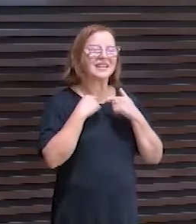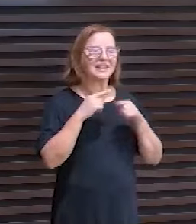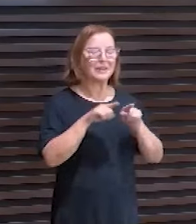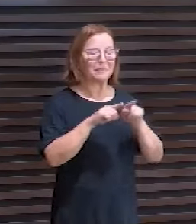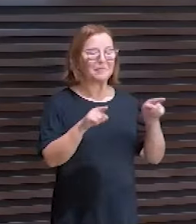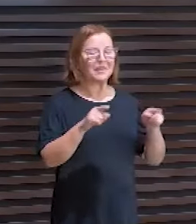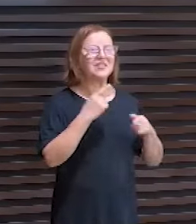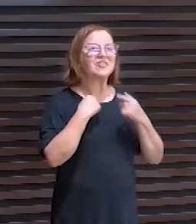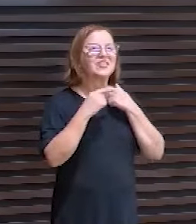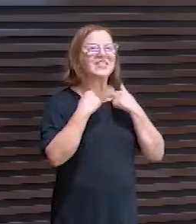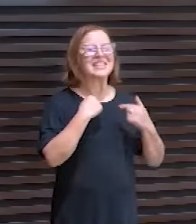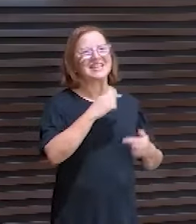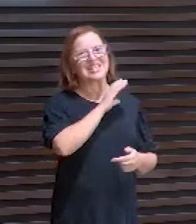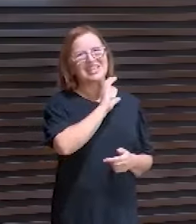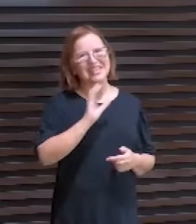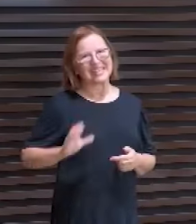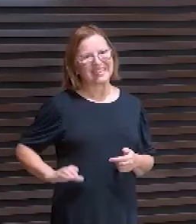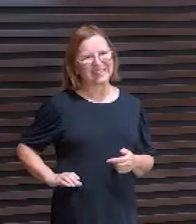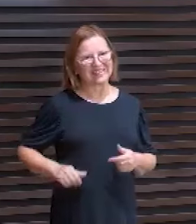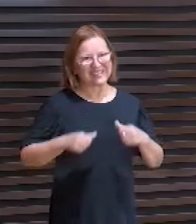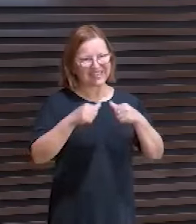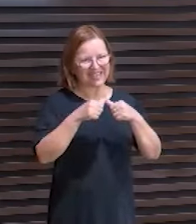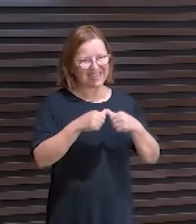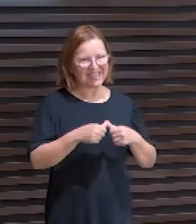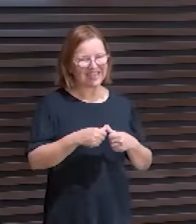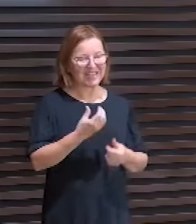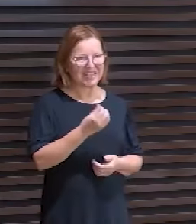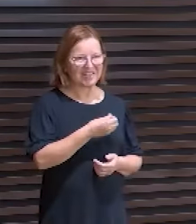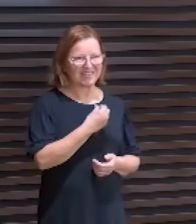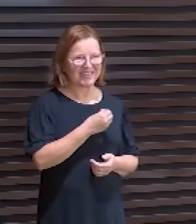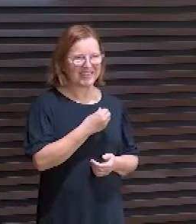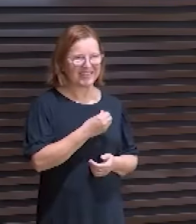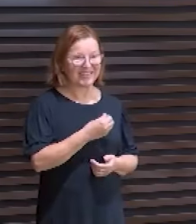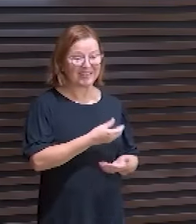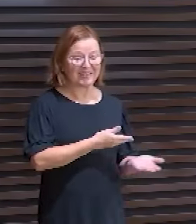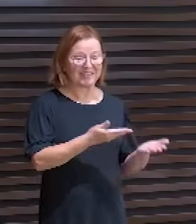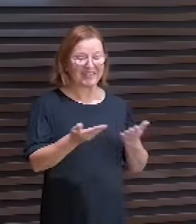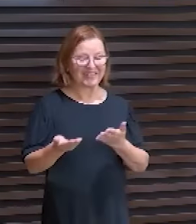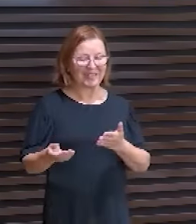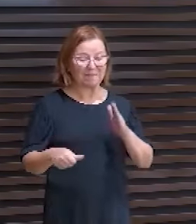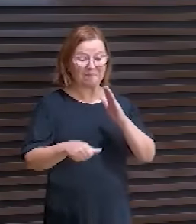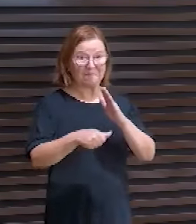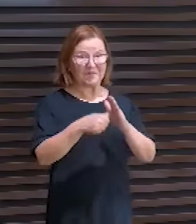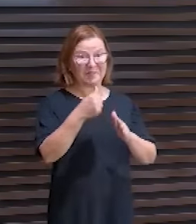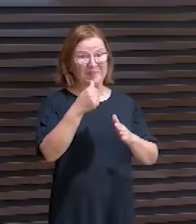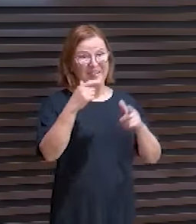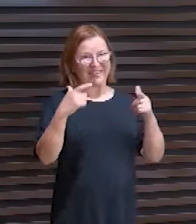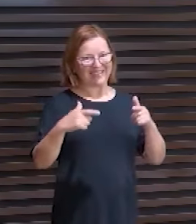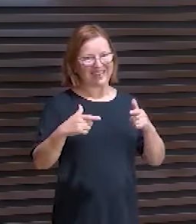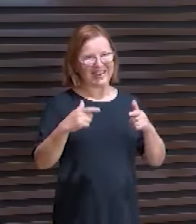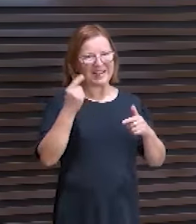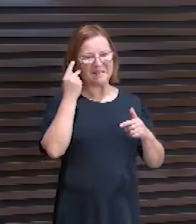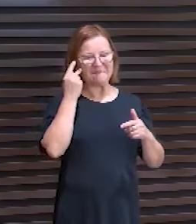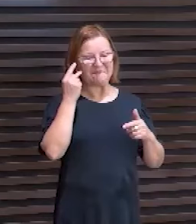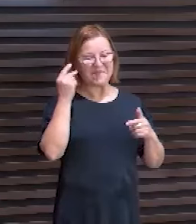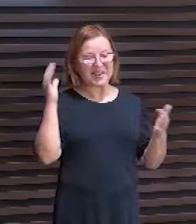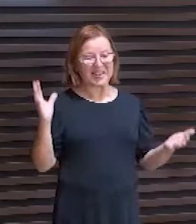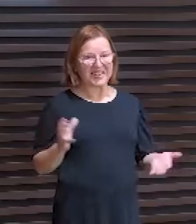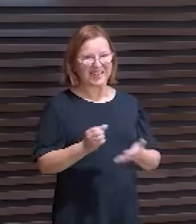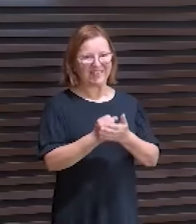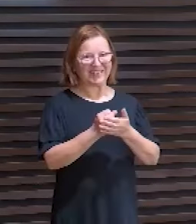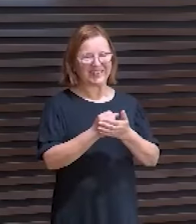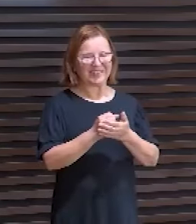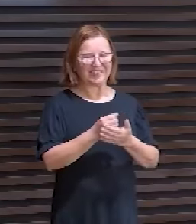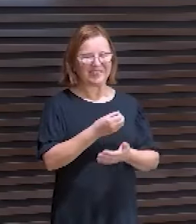mas a vontade de Cristo essa é a vida que nos leva em primeiro lugar à salvação à eternidade em